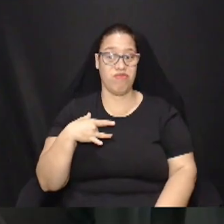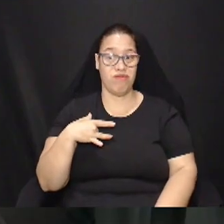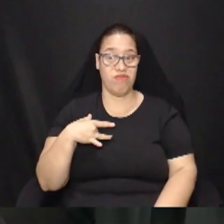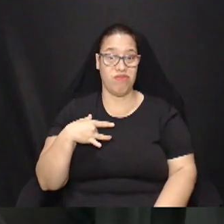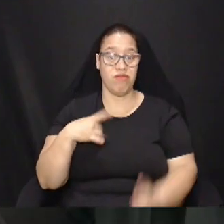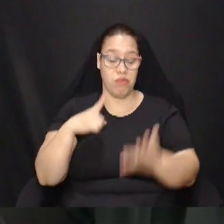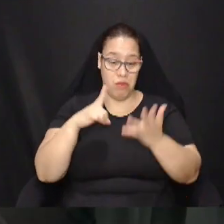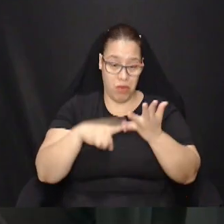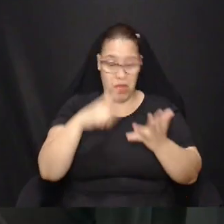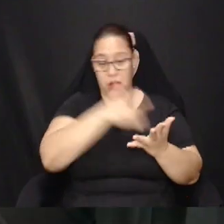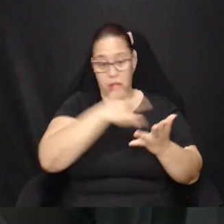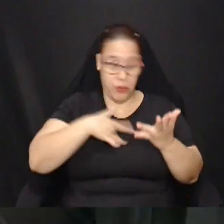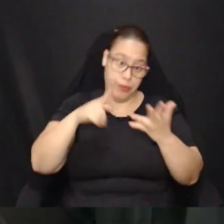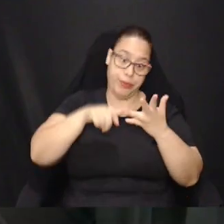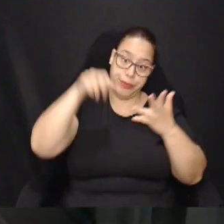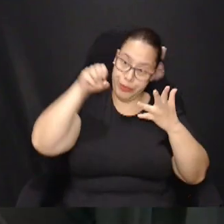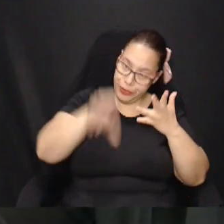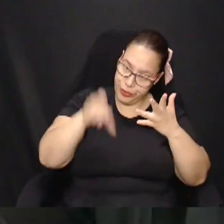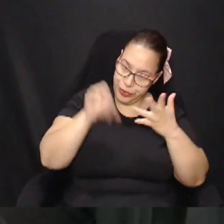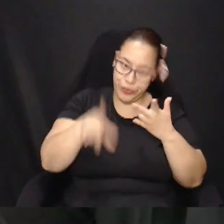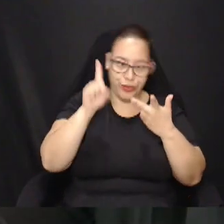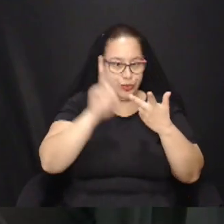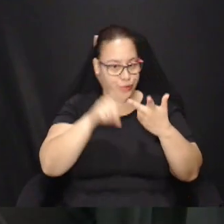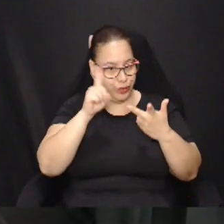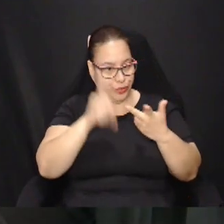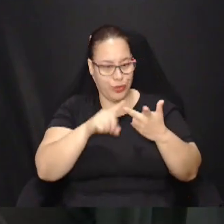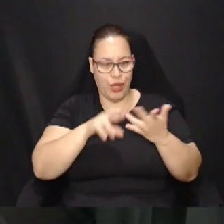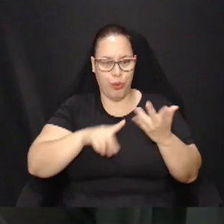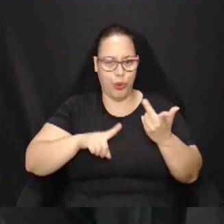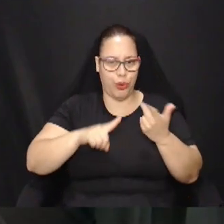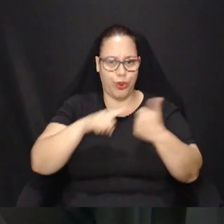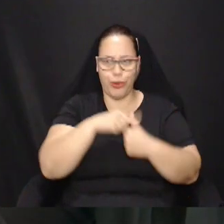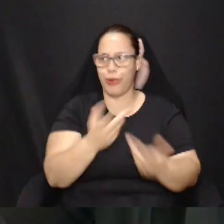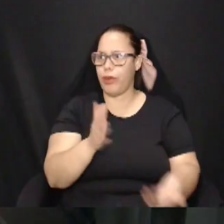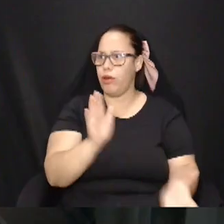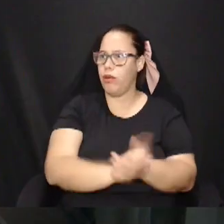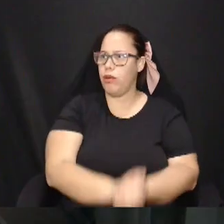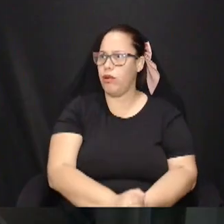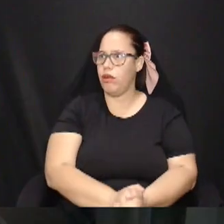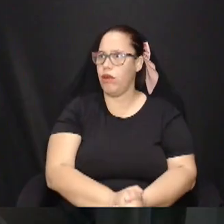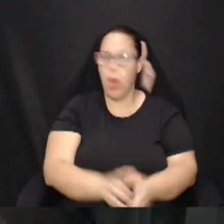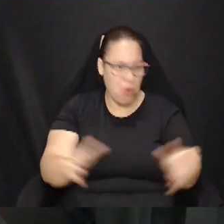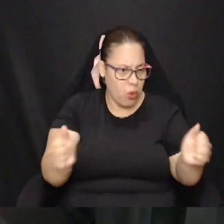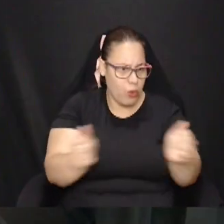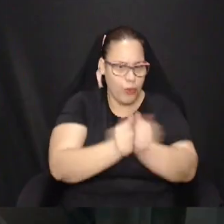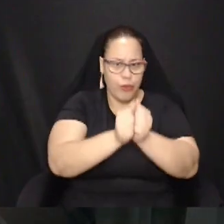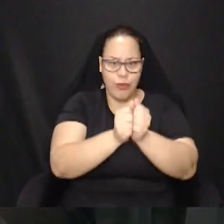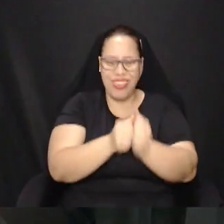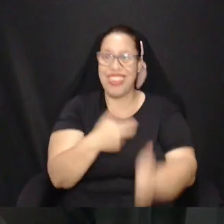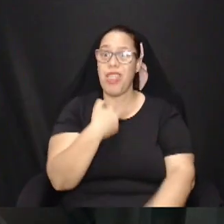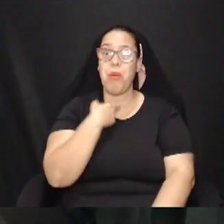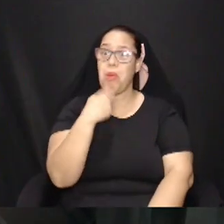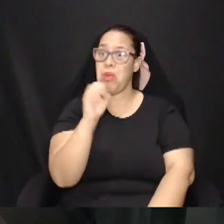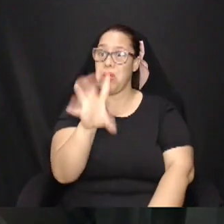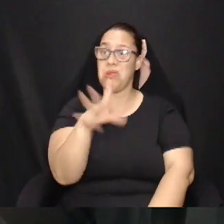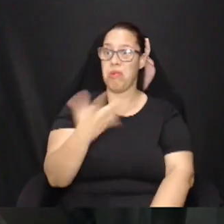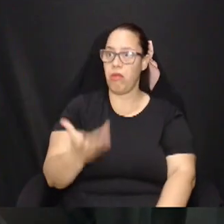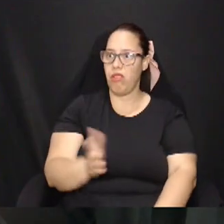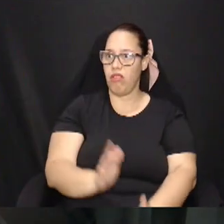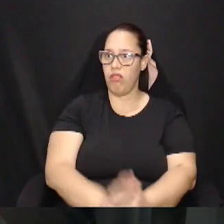da educação, é tarefa de muitos, de muitos. Não pode ser que existam